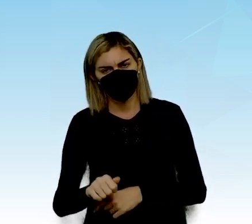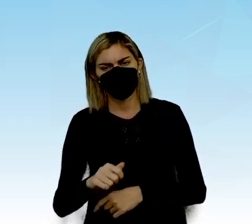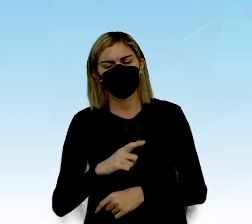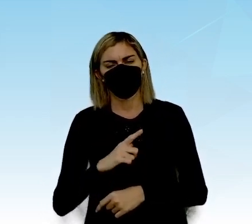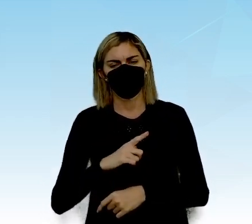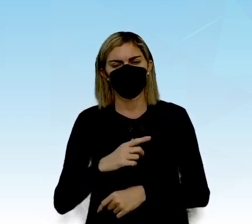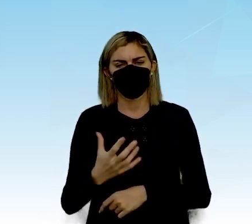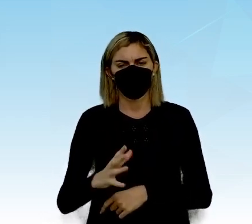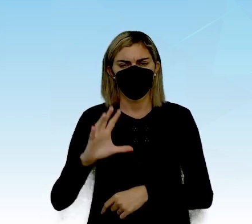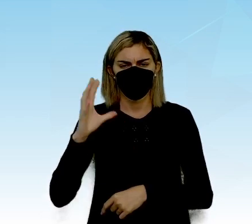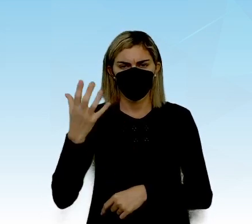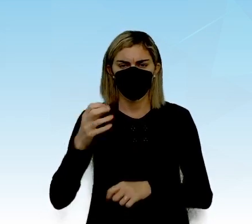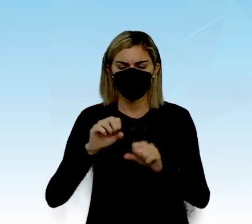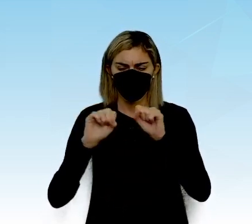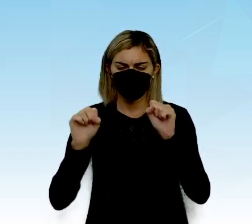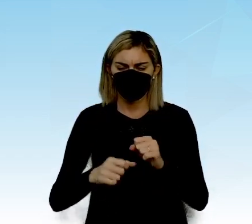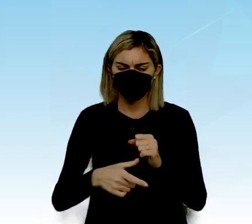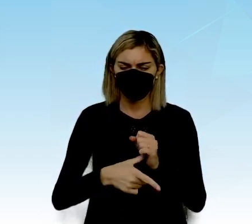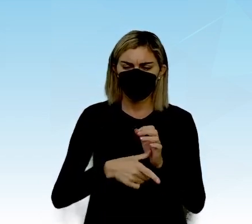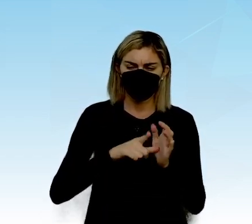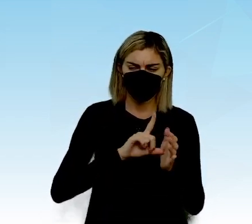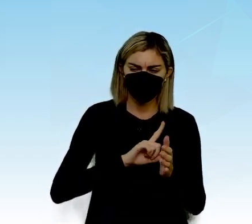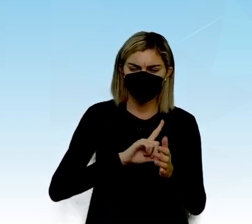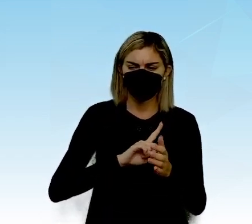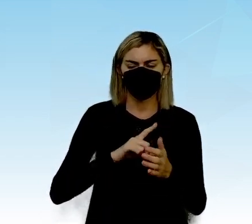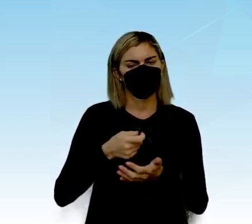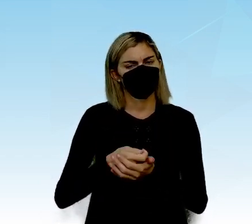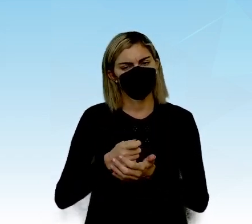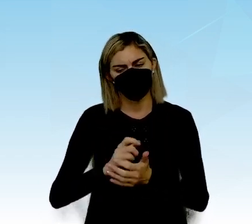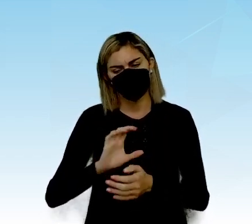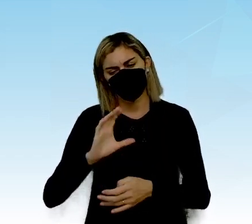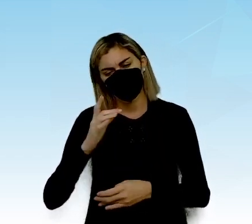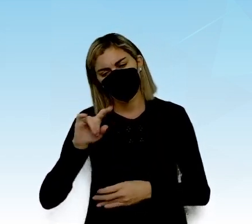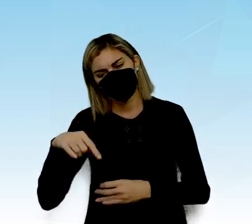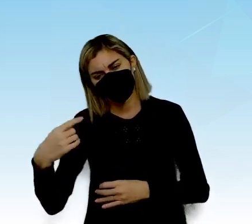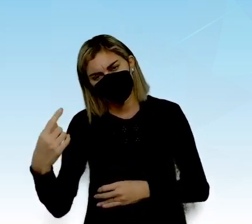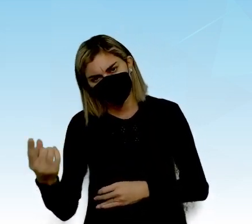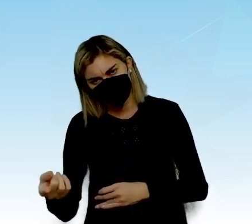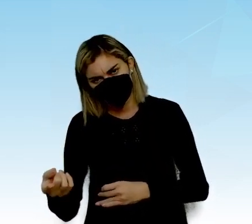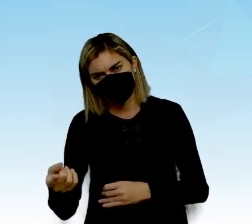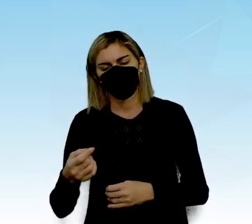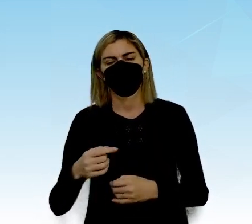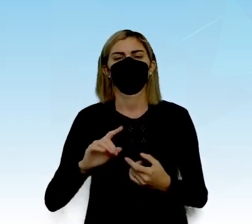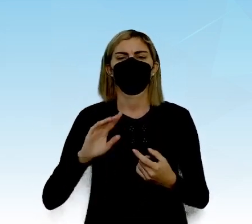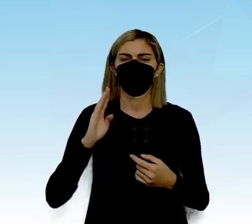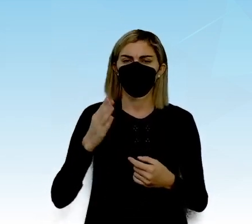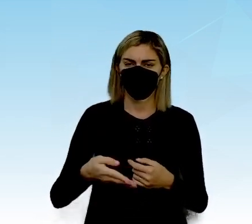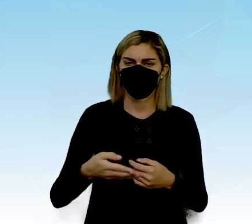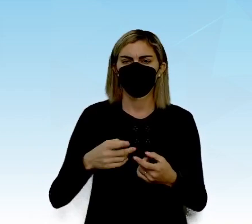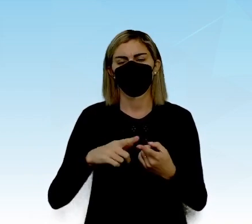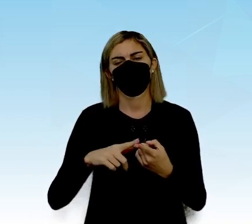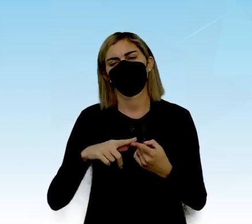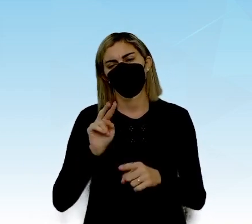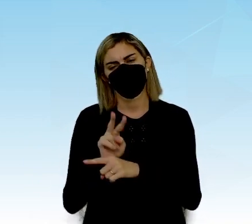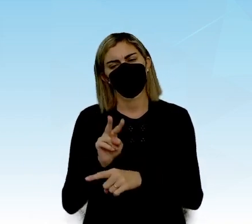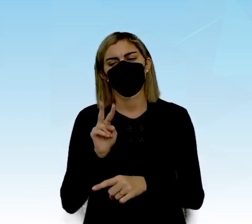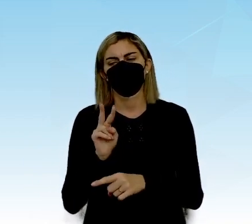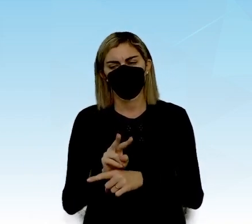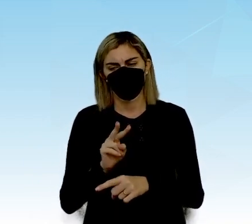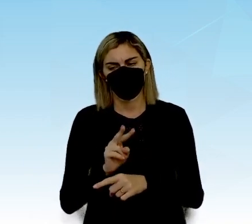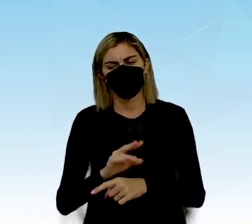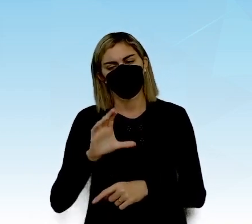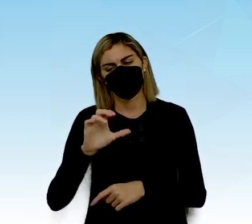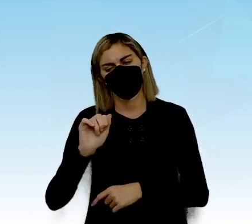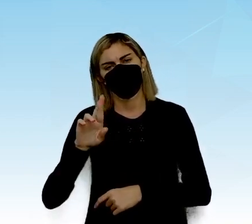acontece no sistema antes deve acontecer depois. Isso é uma aplicação direta do princípio da conservação da